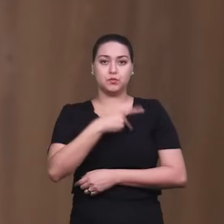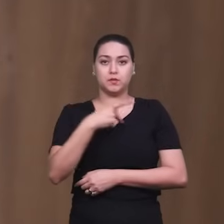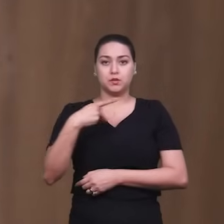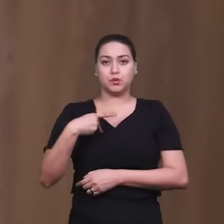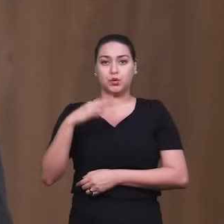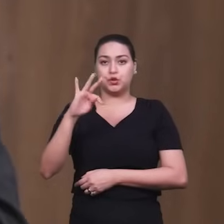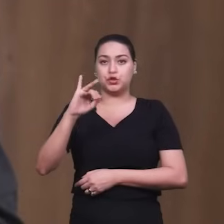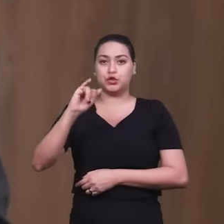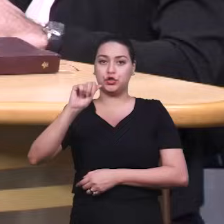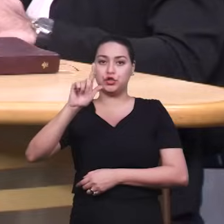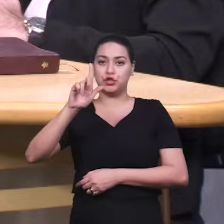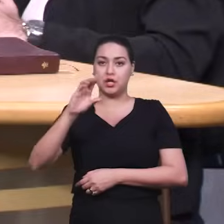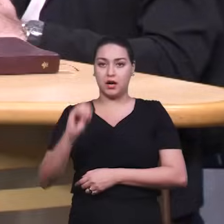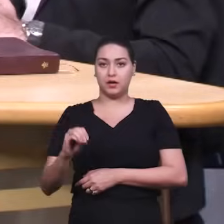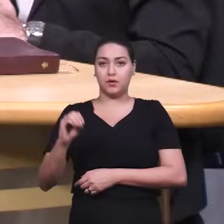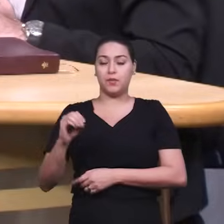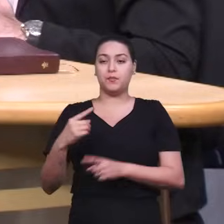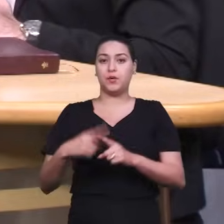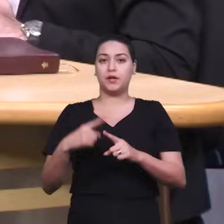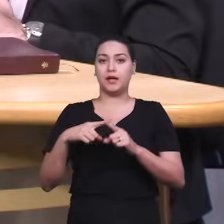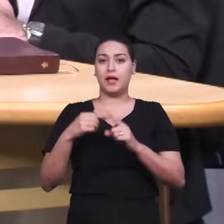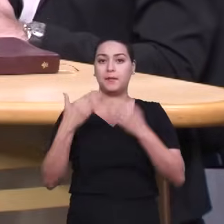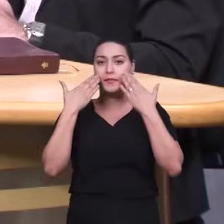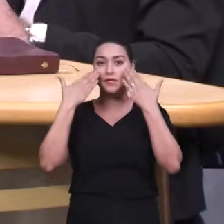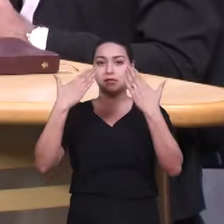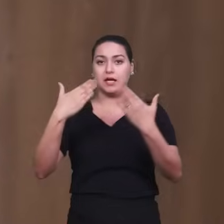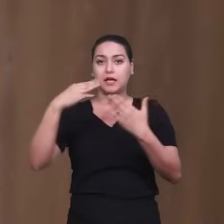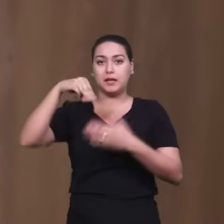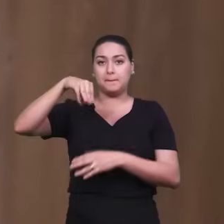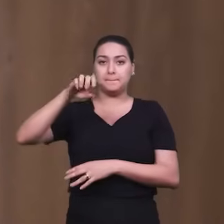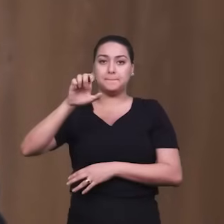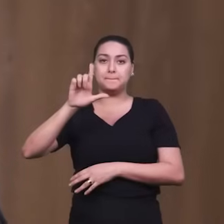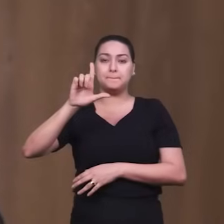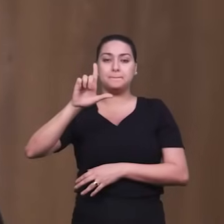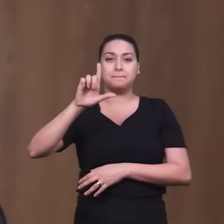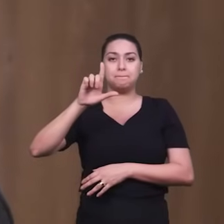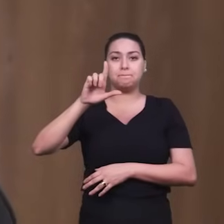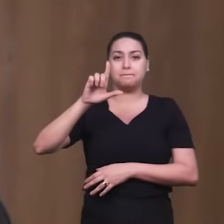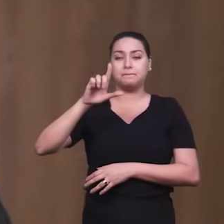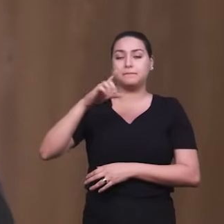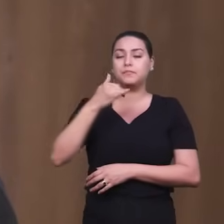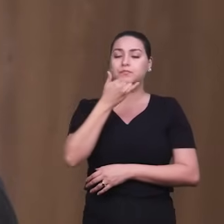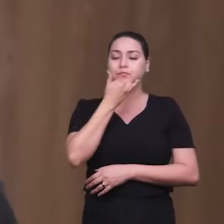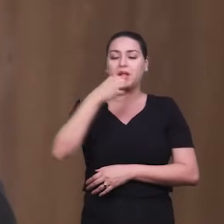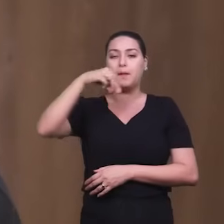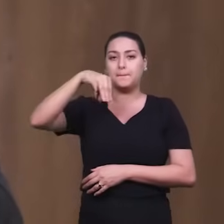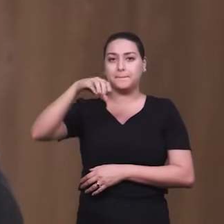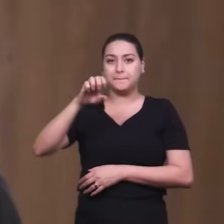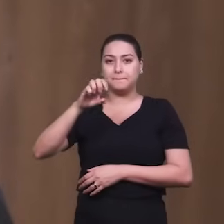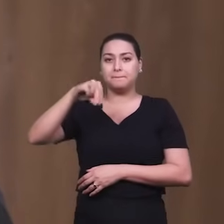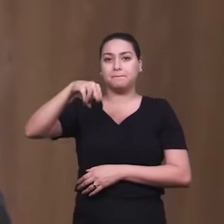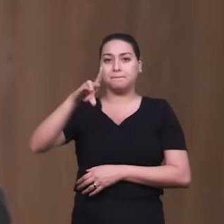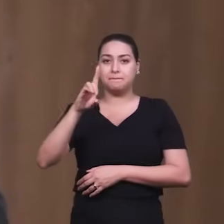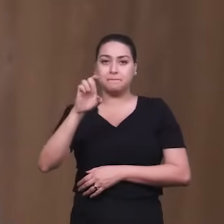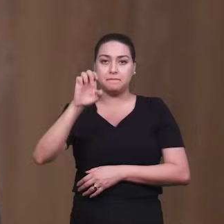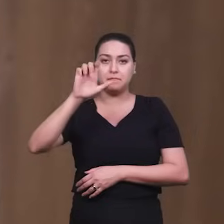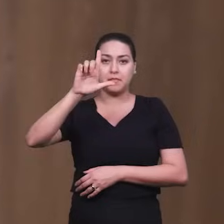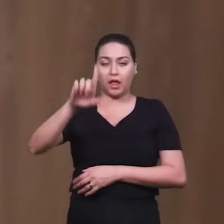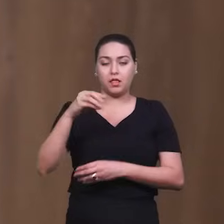Tiago, porque ele vai trazer Mendel, ele vai estudar ali como que vai acontecer a transmissão